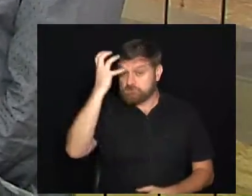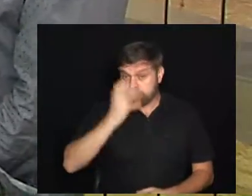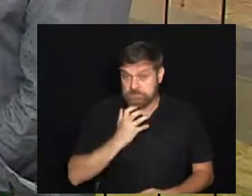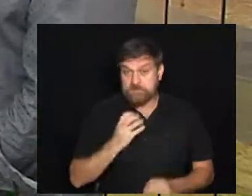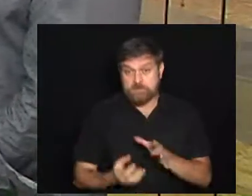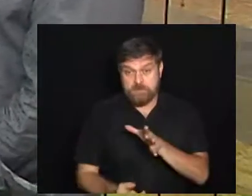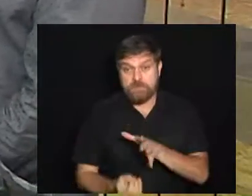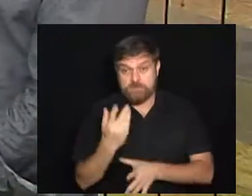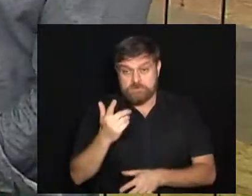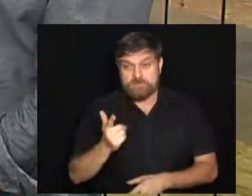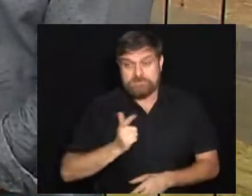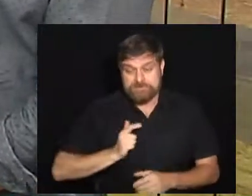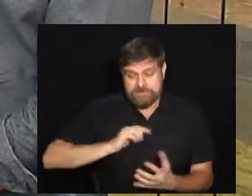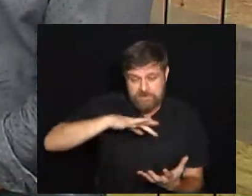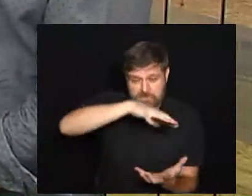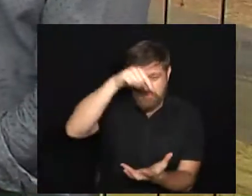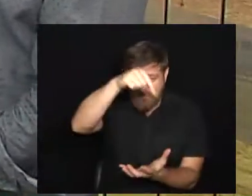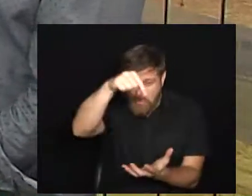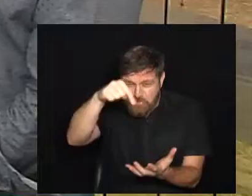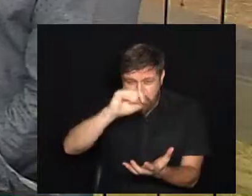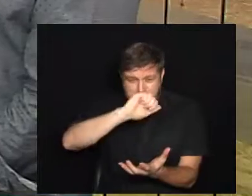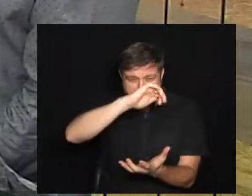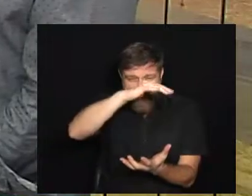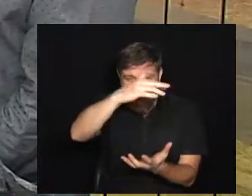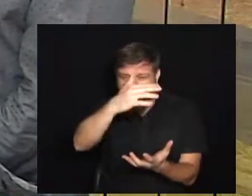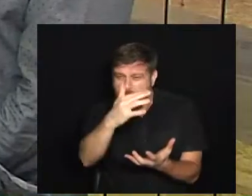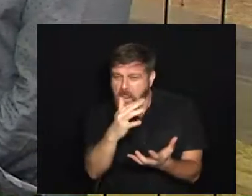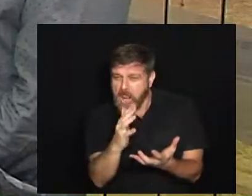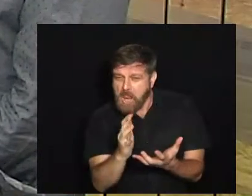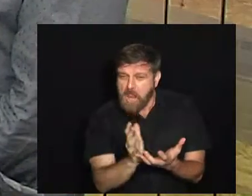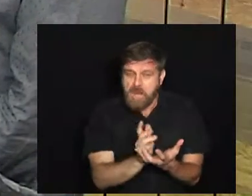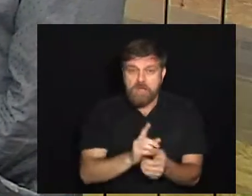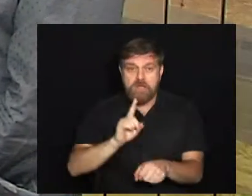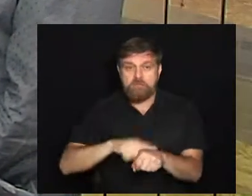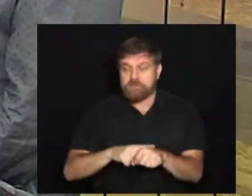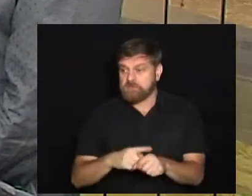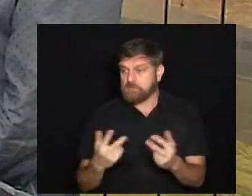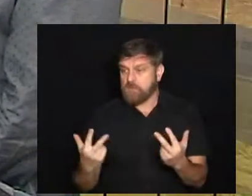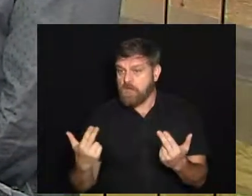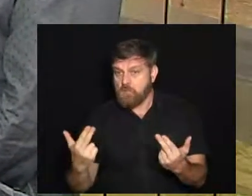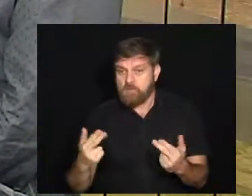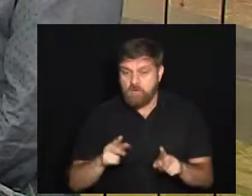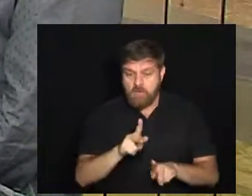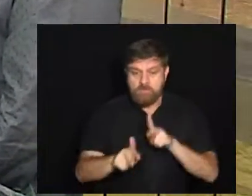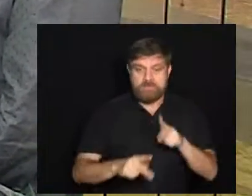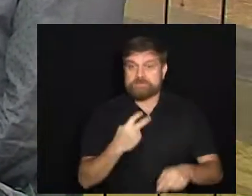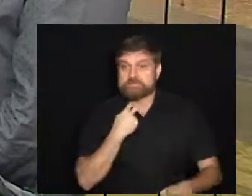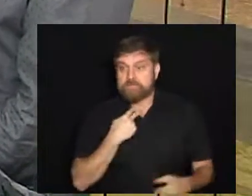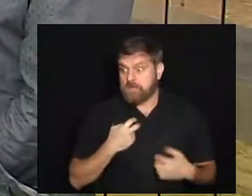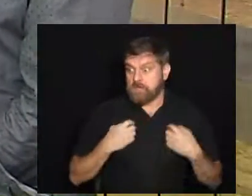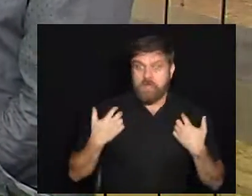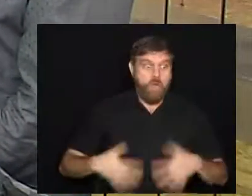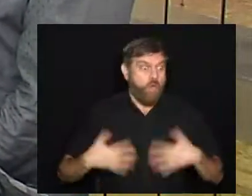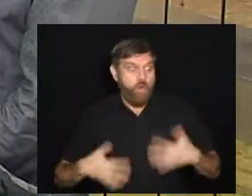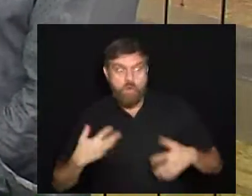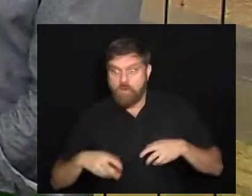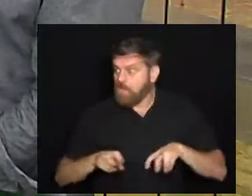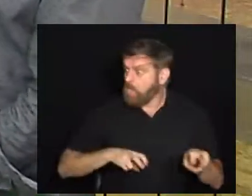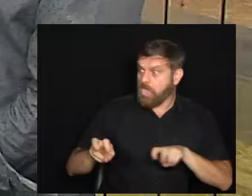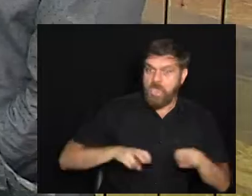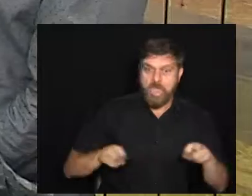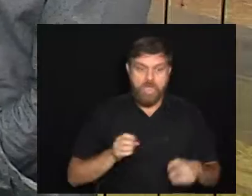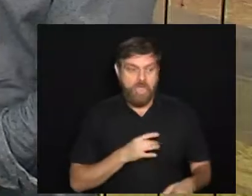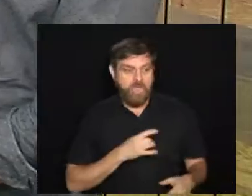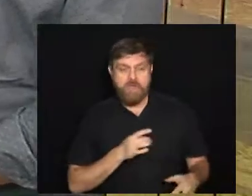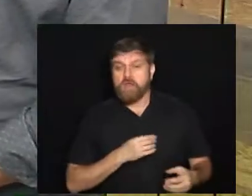é uma pandemia em todo mundo ao mesmo tempo a população não pode entrar em pânico como é que você vê